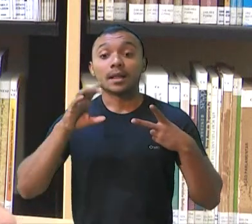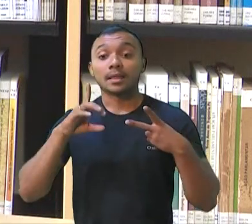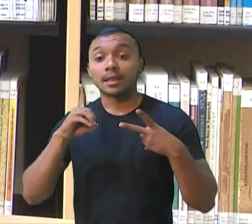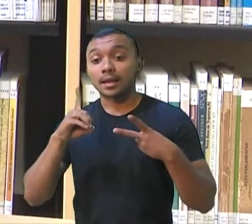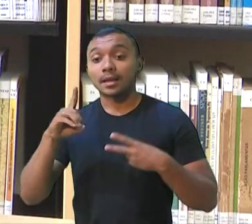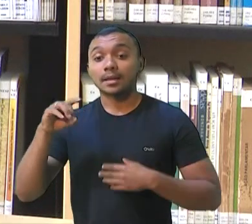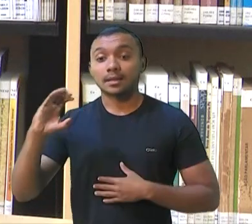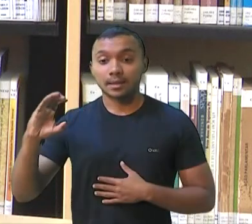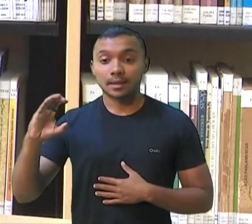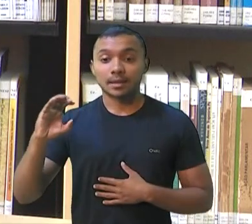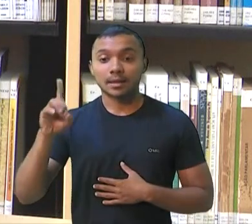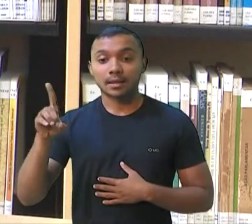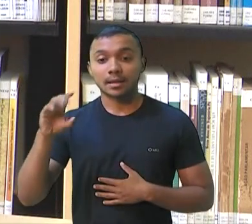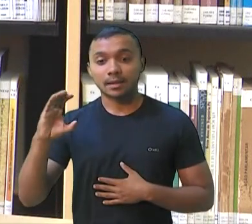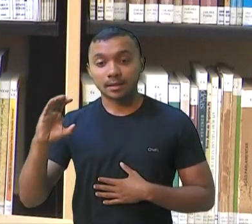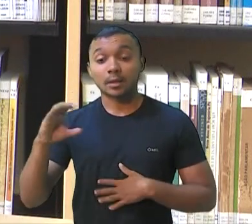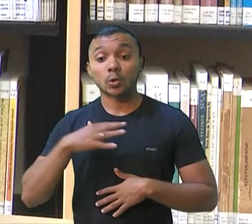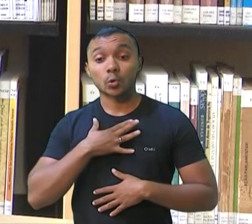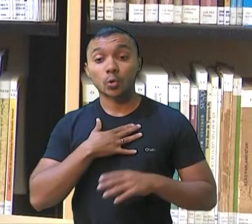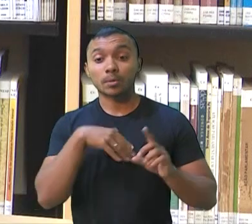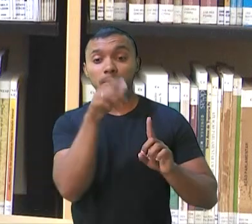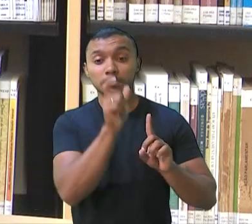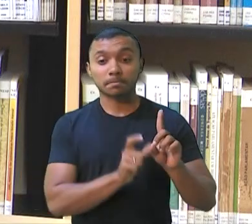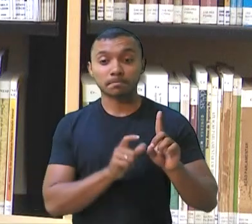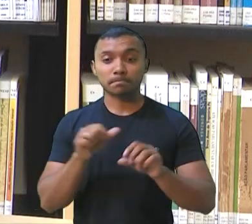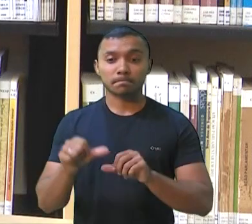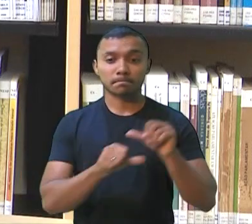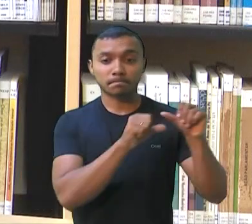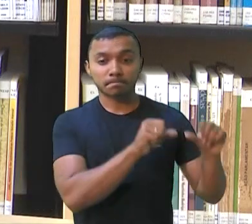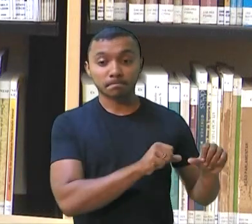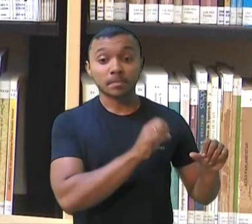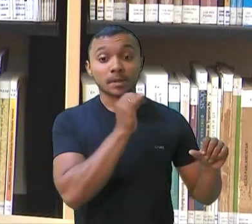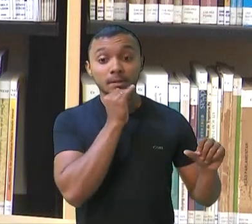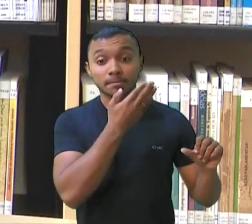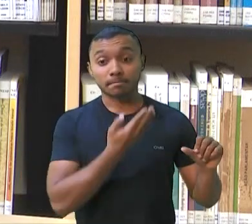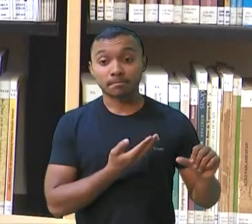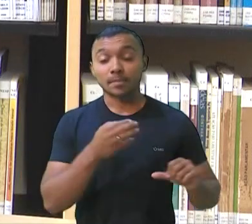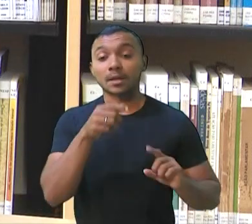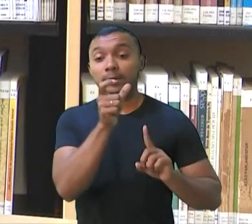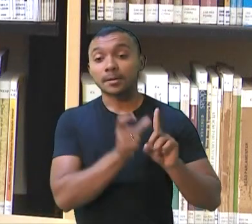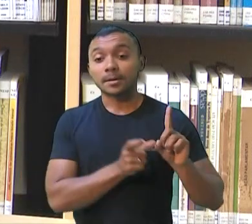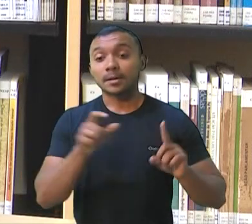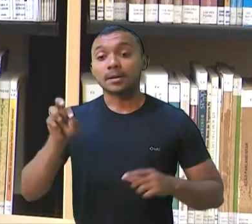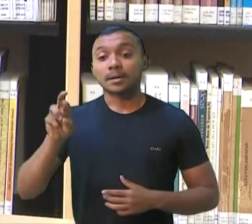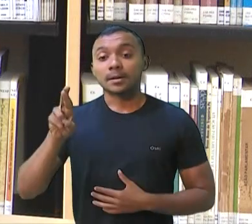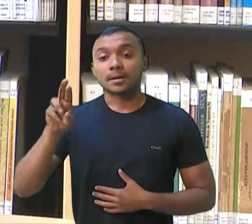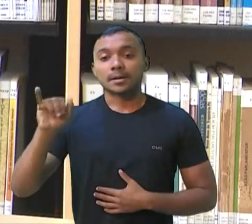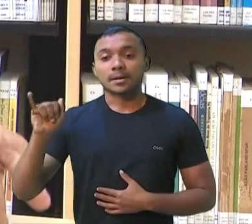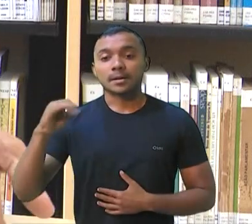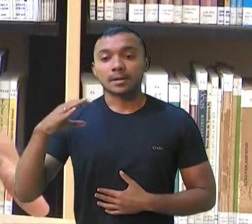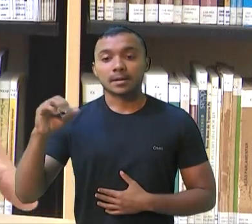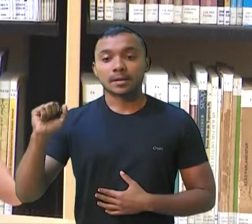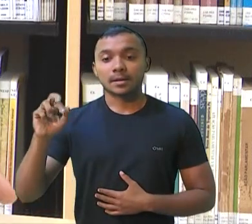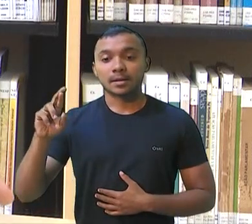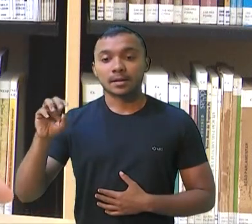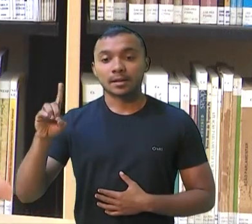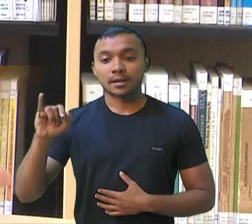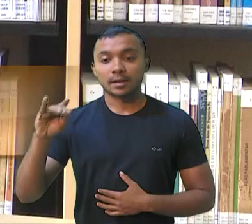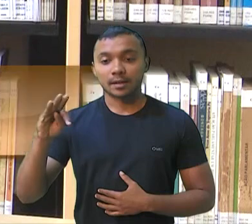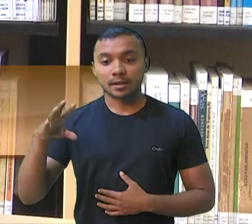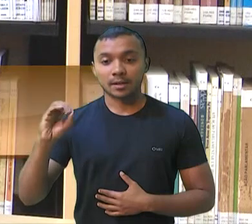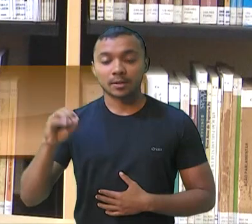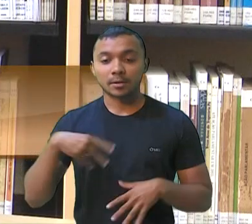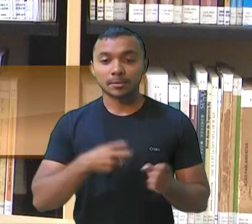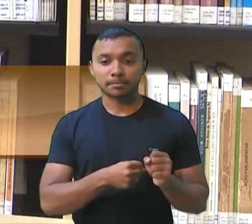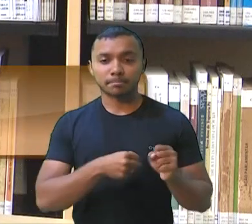contraponto, droga um personagem, uma capa clássica do Ricardito, que é um personagem que acompanha o Arqueiro Verde, se